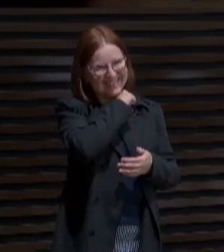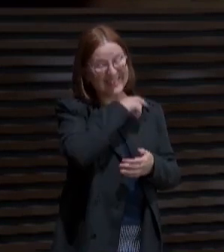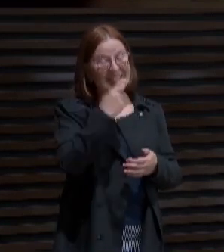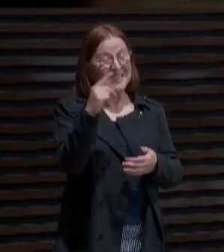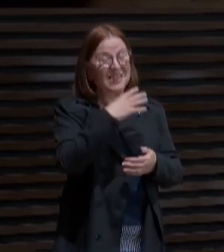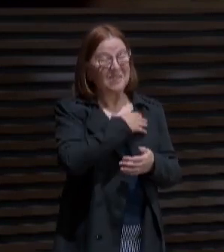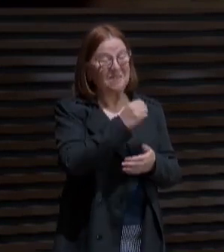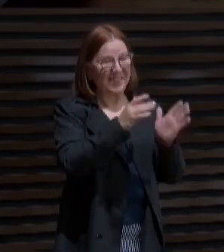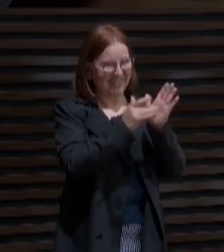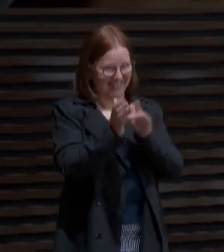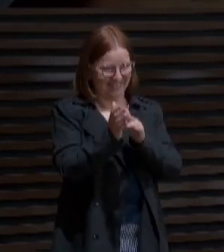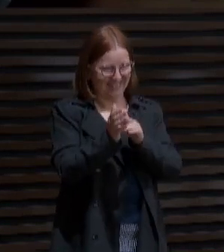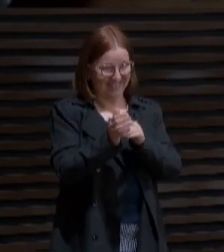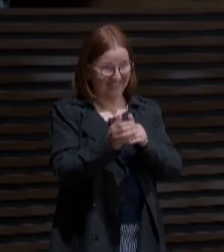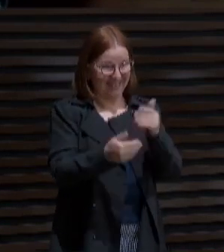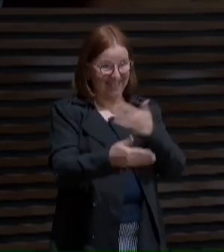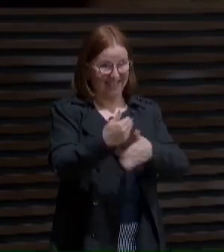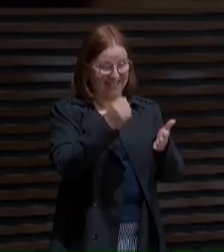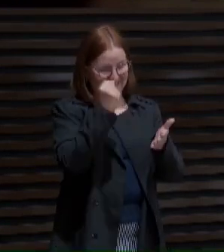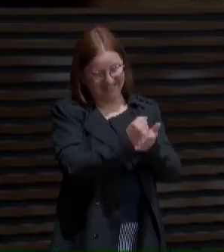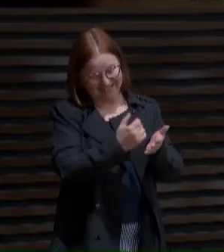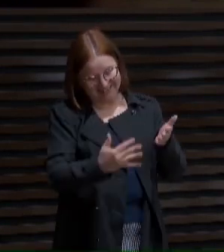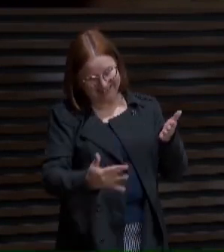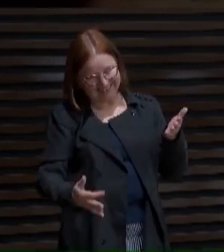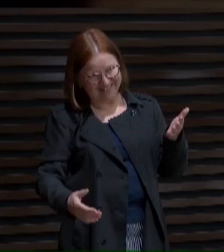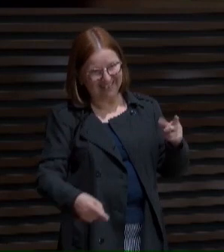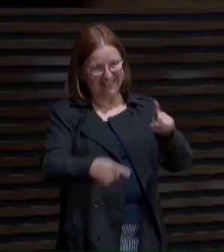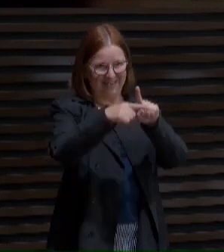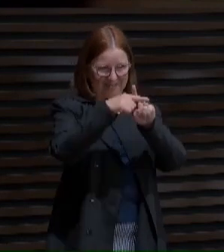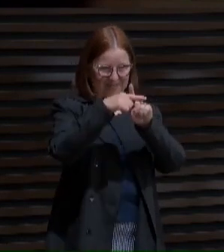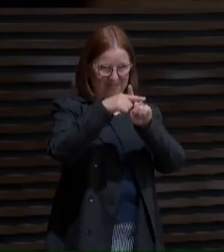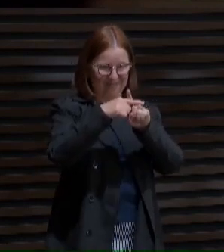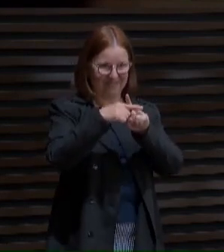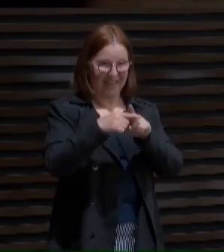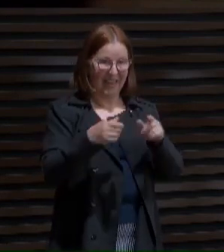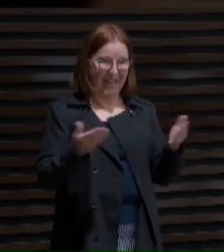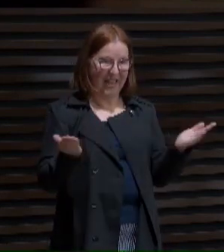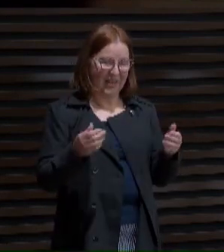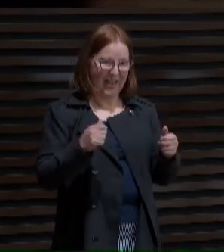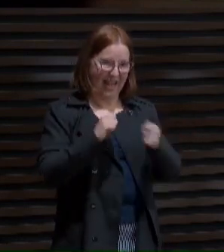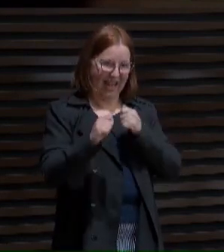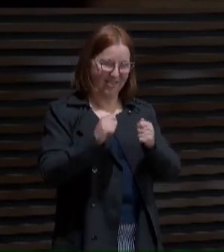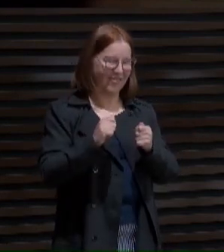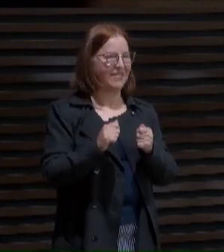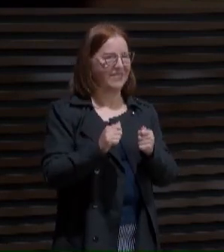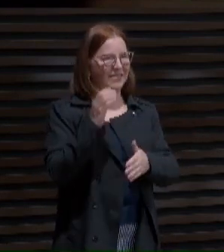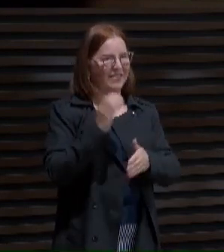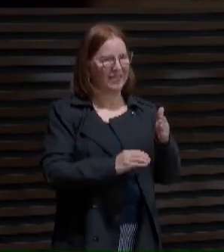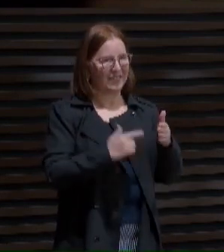por meio do sangue derramado por Jesus na cruz. Vamos ler Atos capítulo 2,